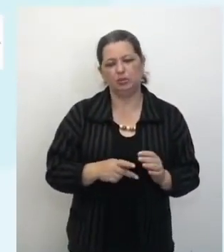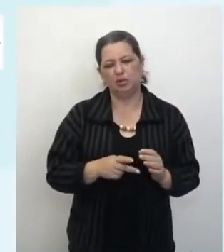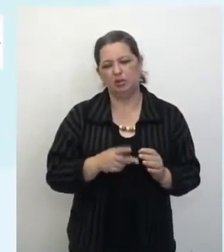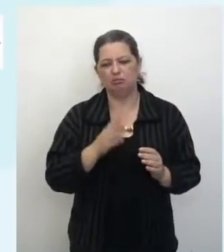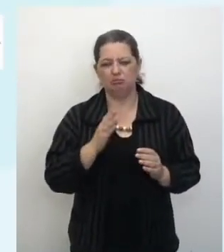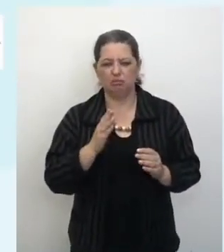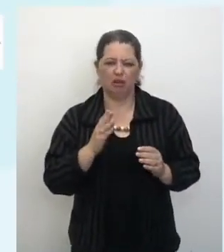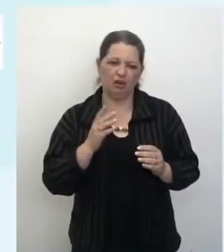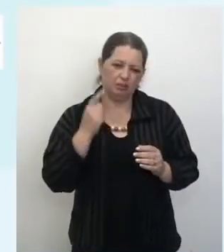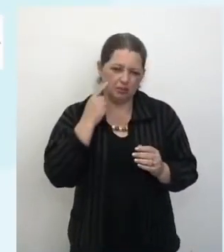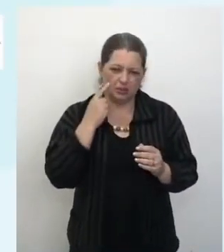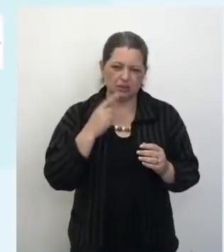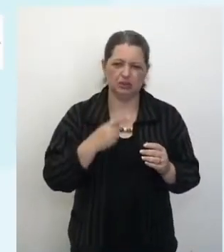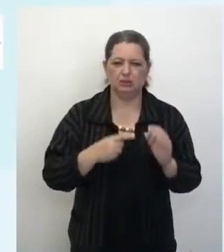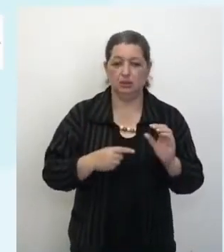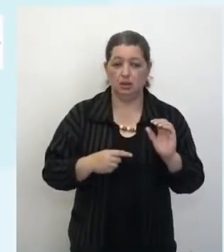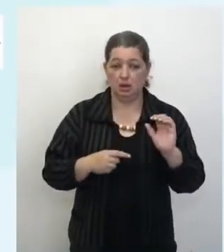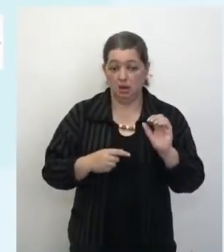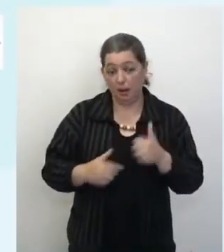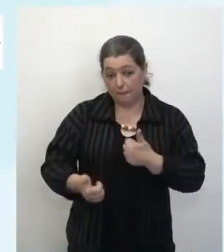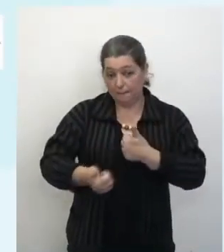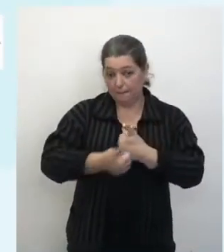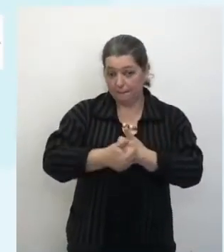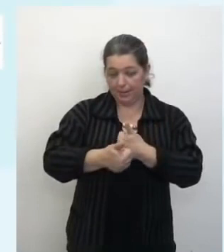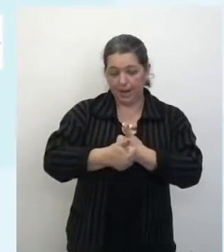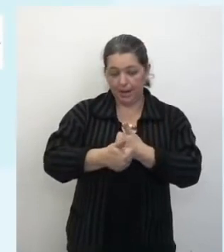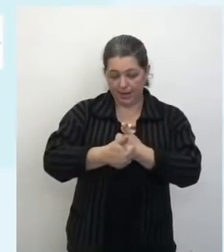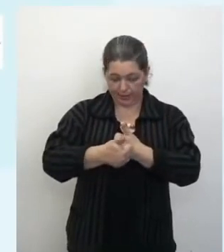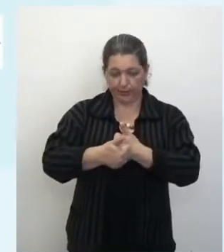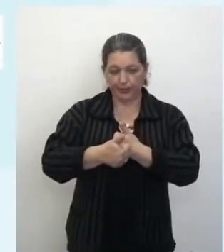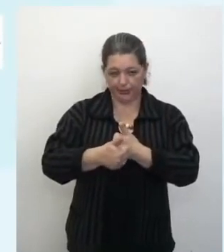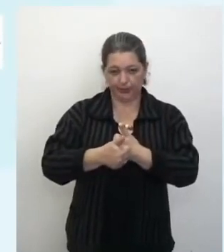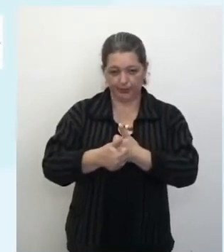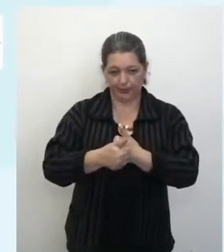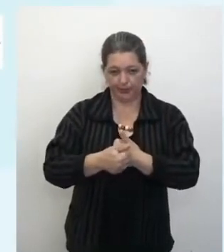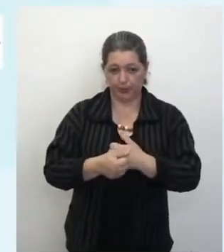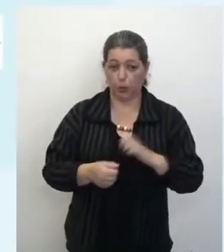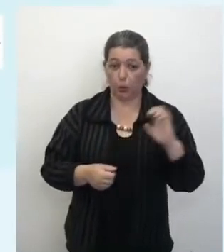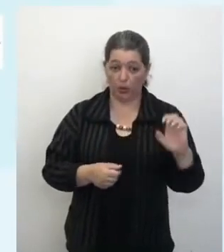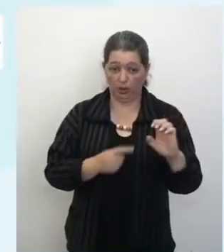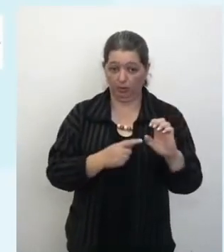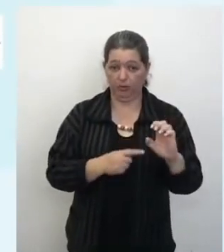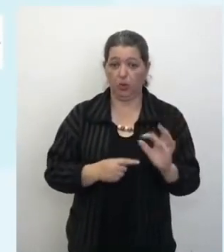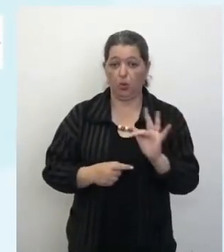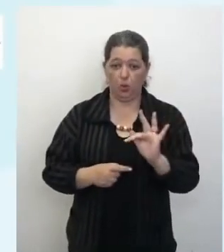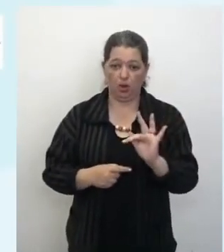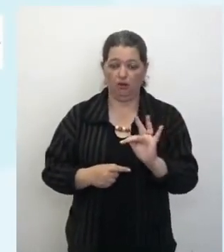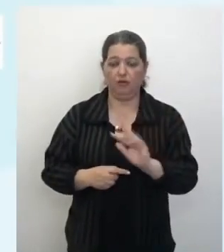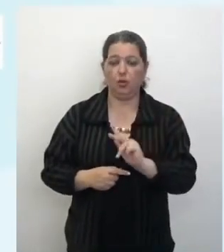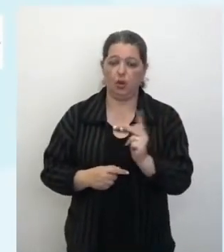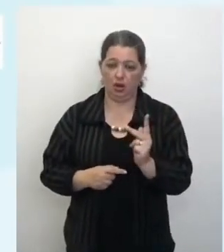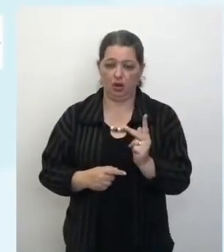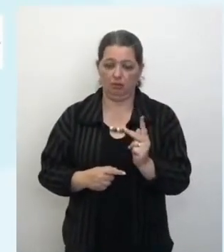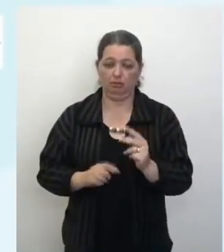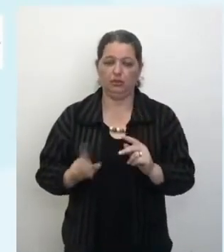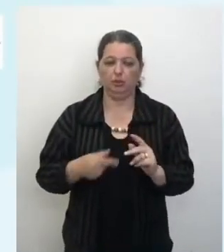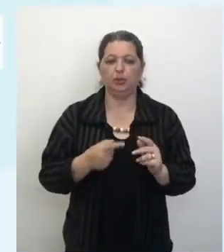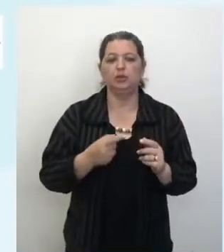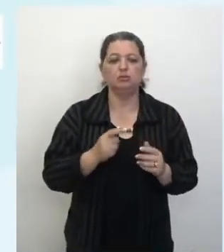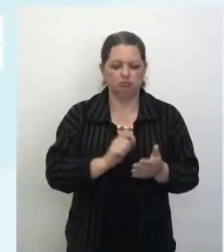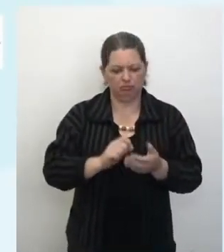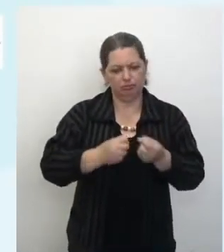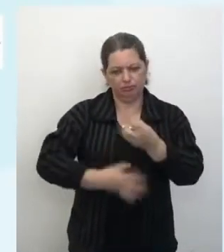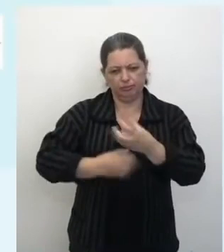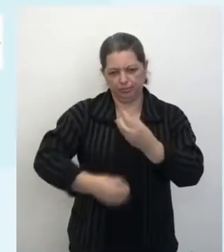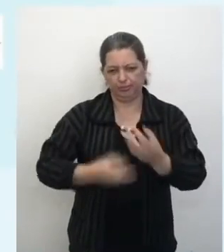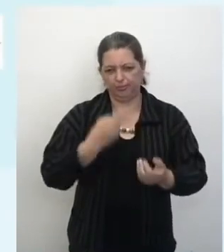É. Coloca onde é aproximadamente o E. o F e o H e escreve lá para mim no